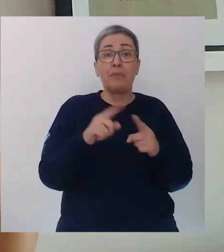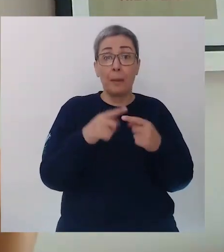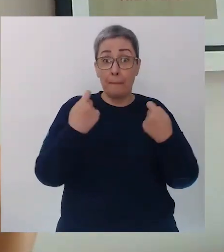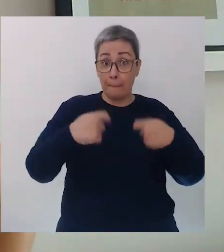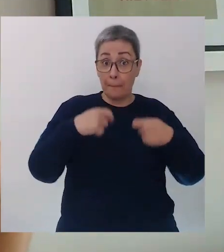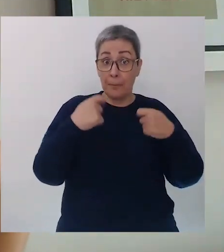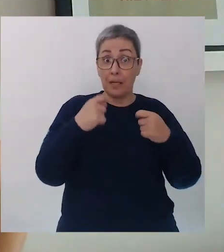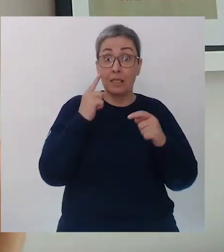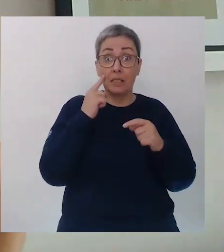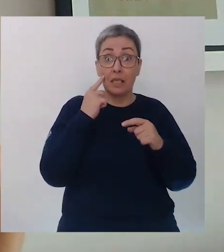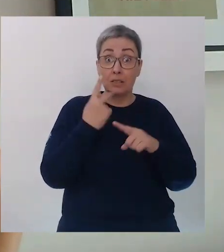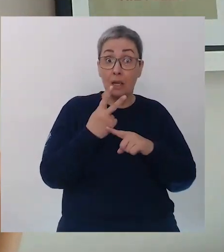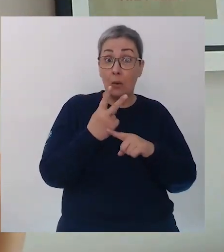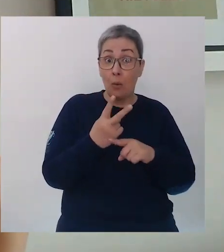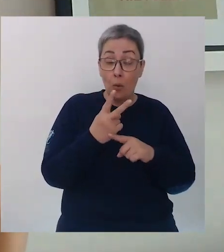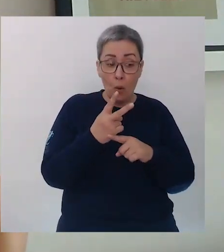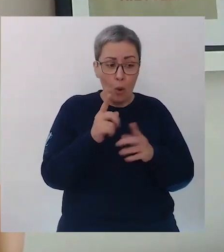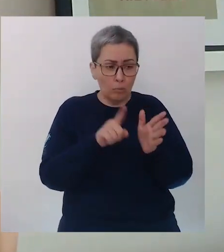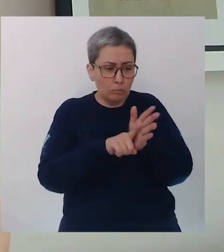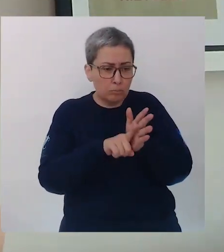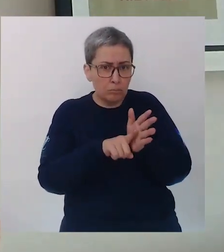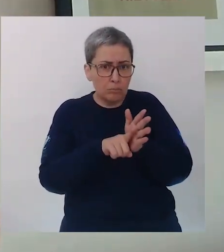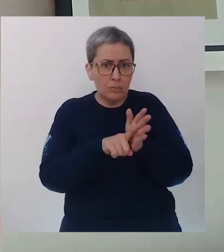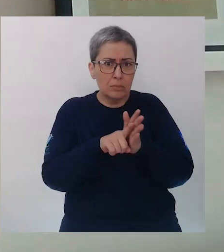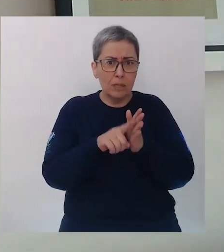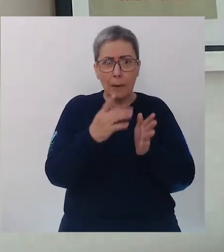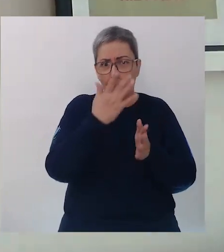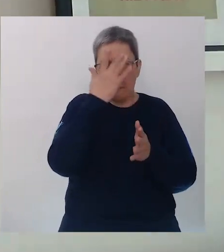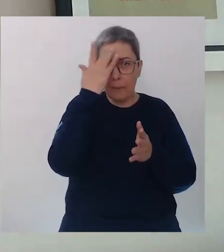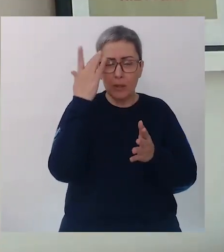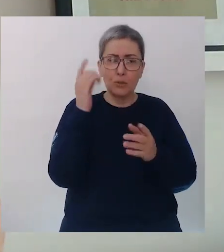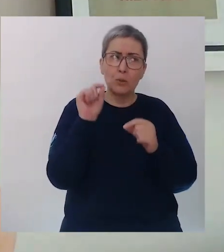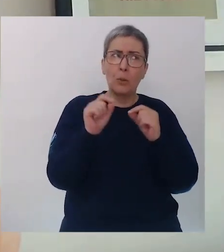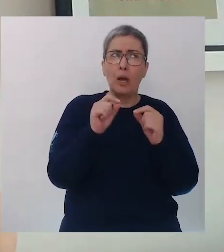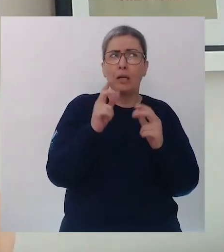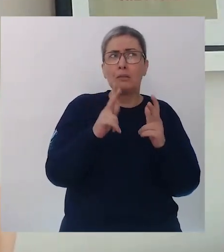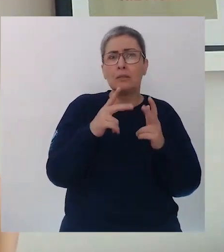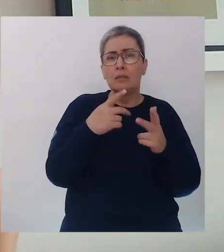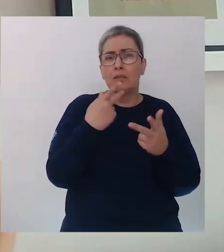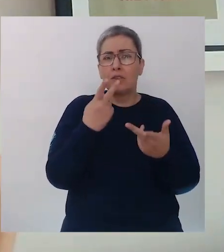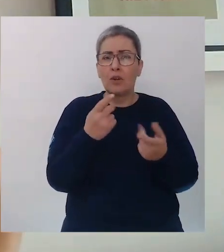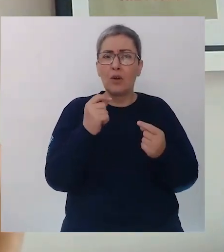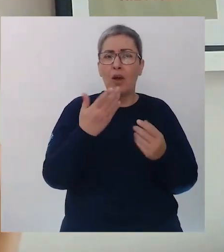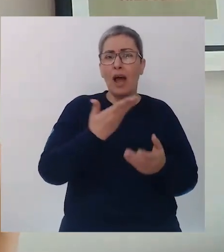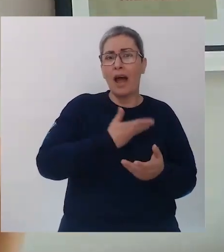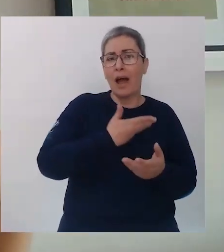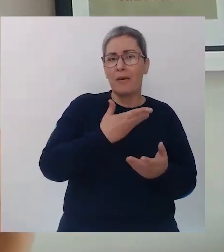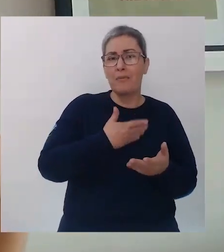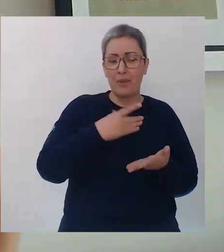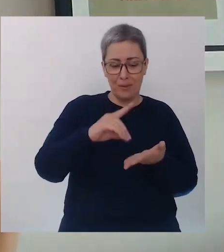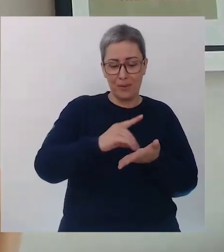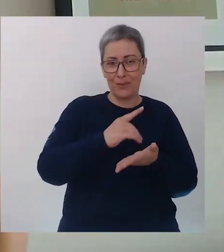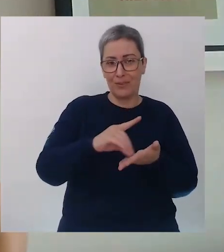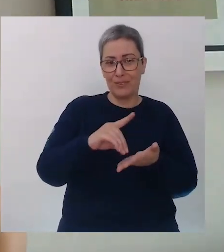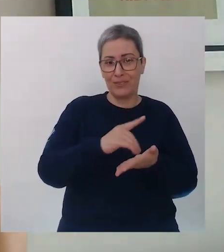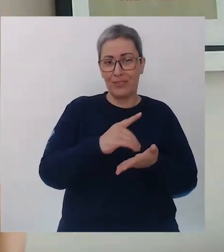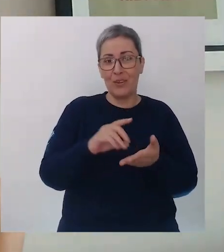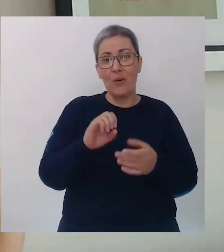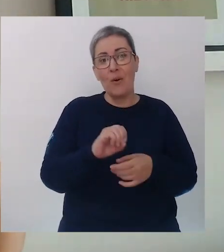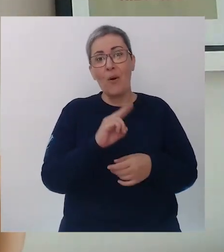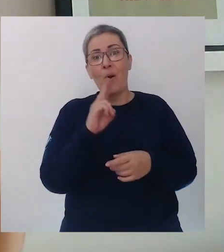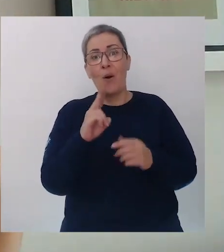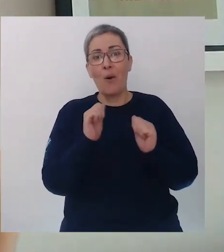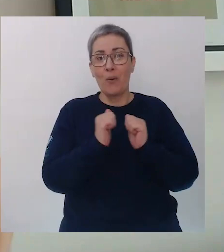é necessário consultar, como as pessoas costumam dizer, o nosso amigo dicionário,